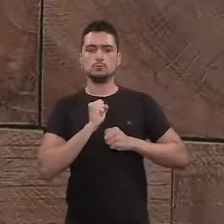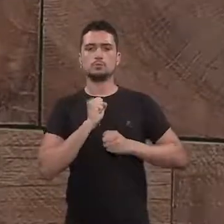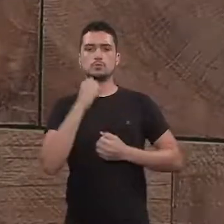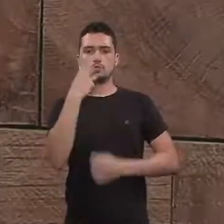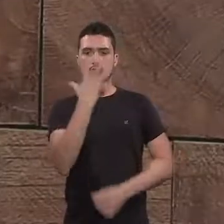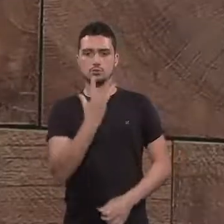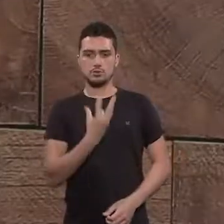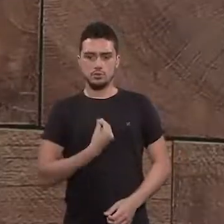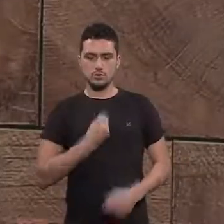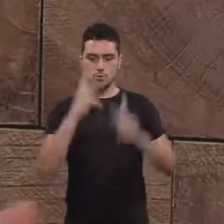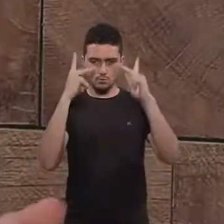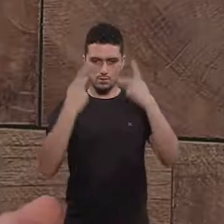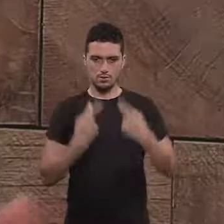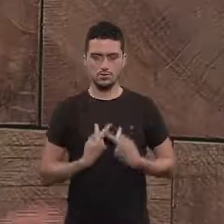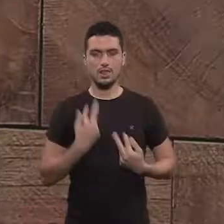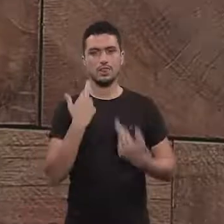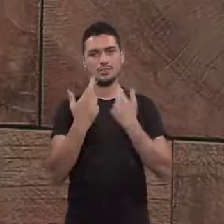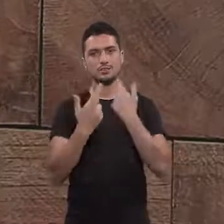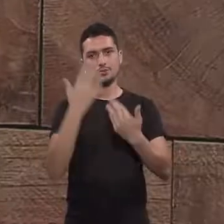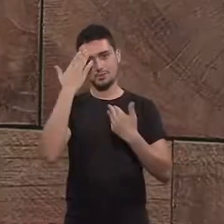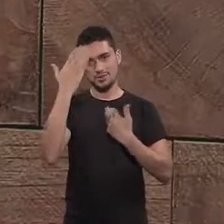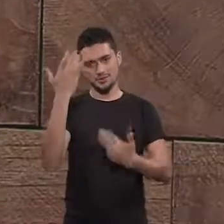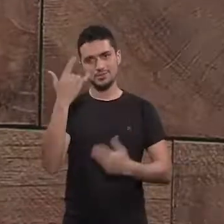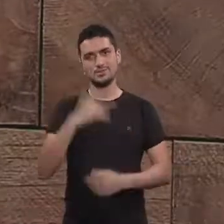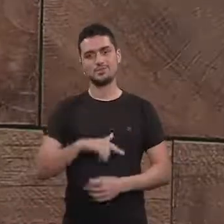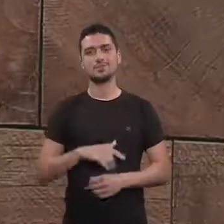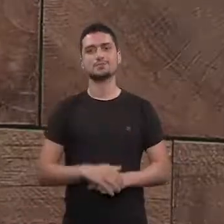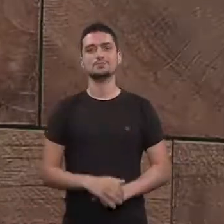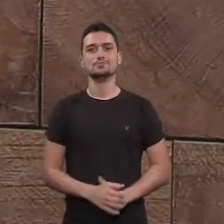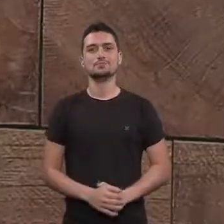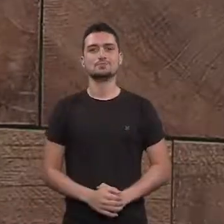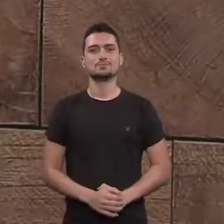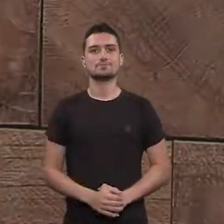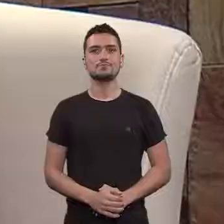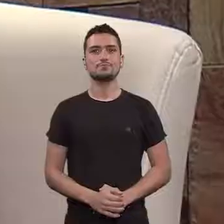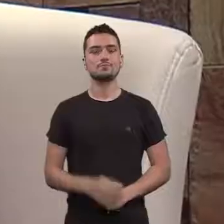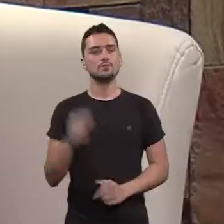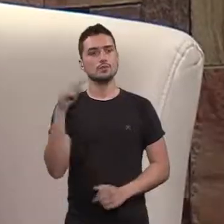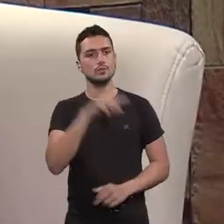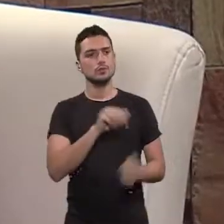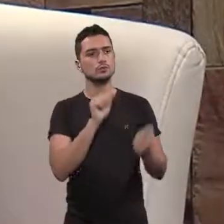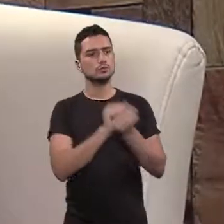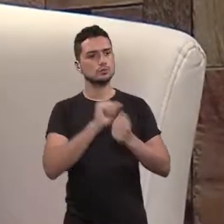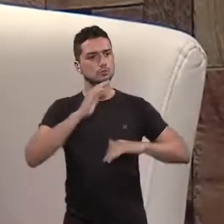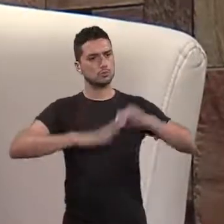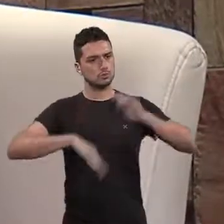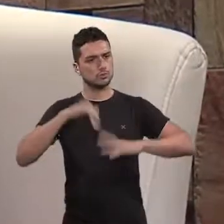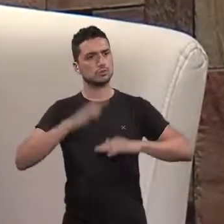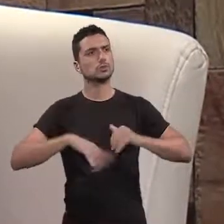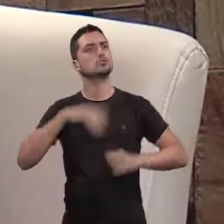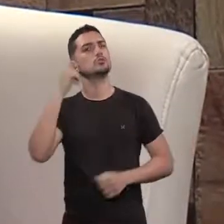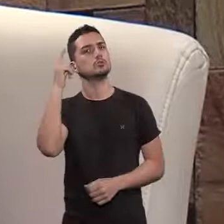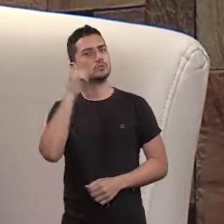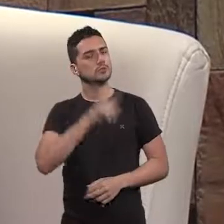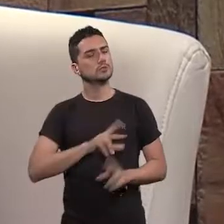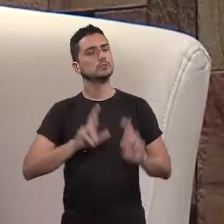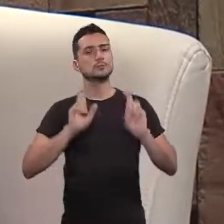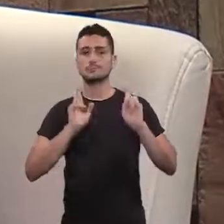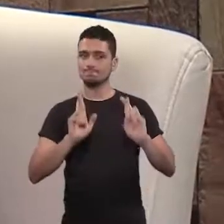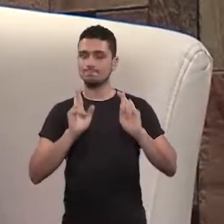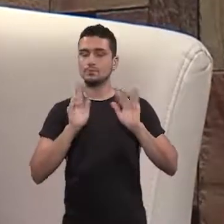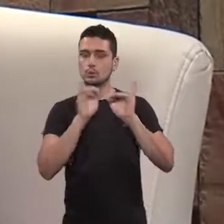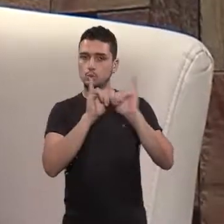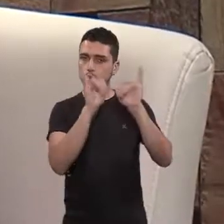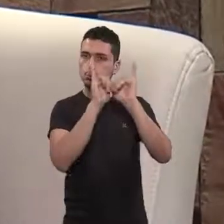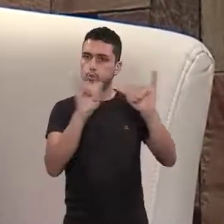todas as relações humanas. E obrigado mais uma vez por essa oportunidade de estar aqui com vocês. Que o senhor e esses profissionais consigam levar